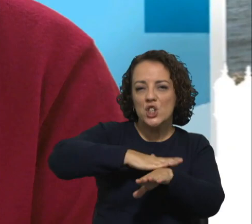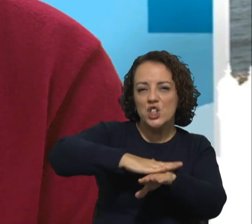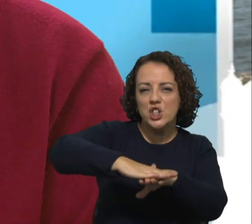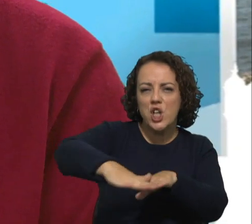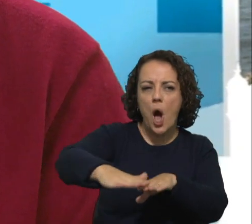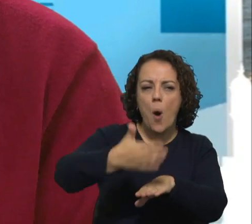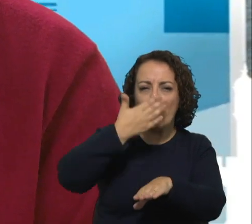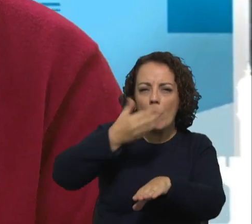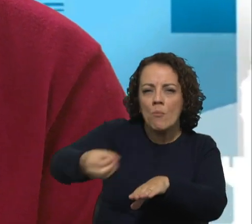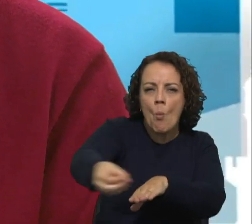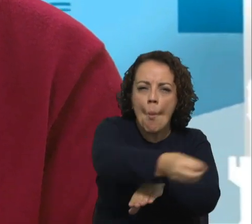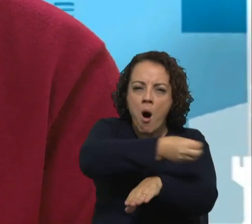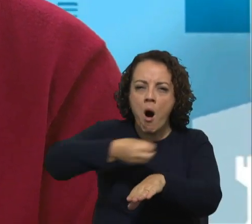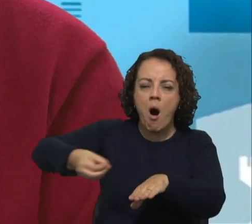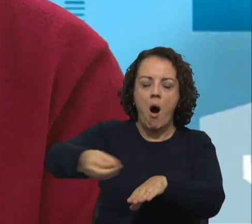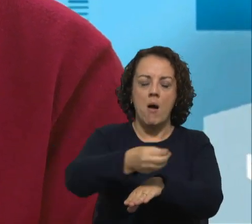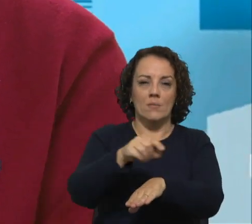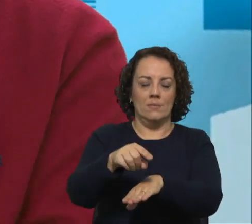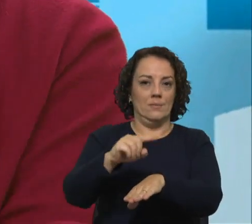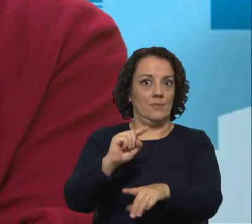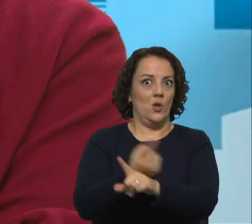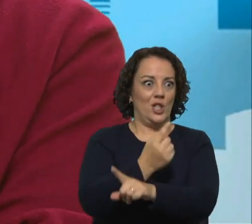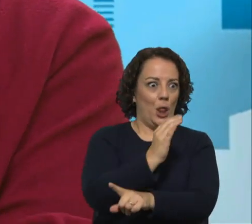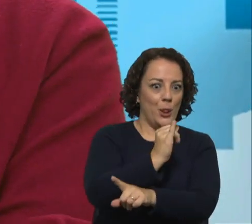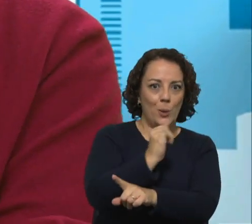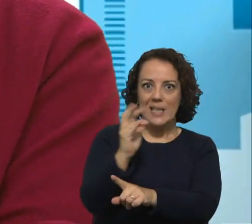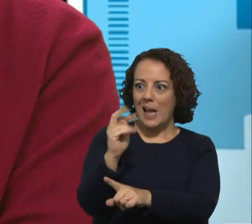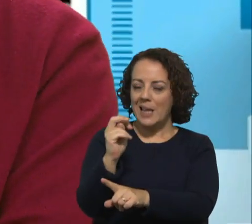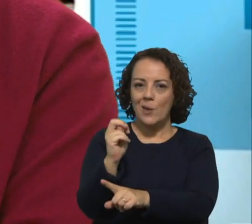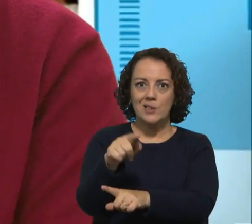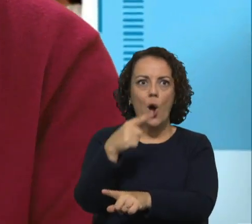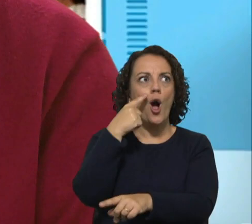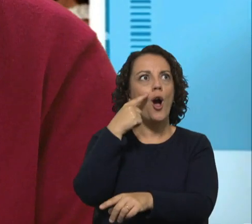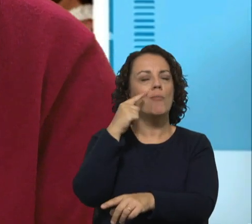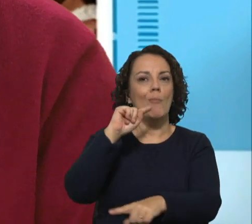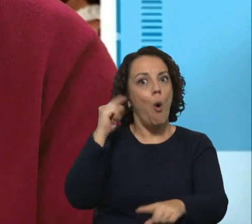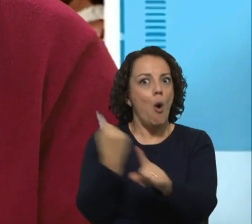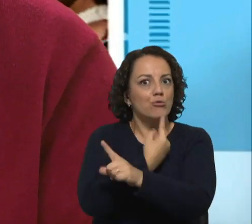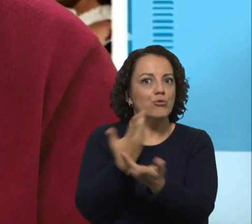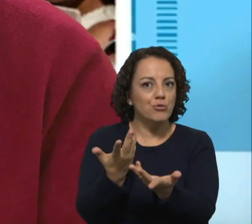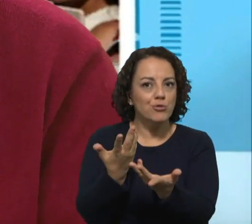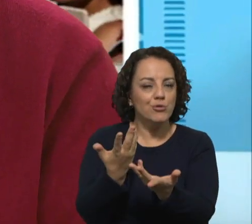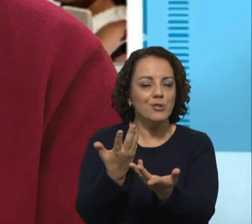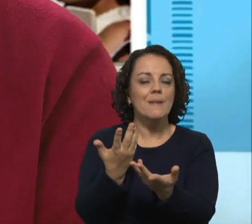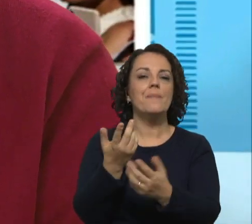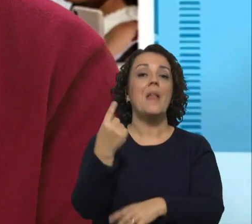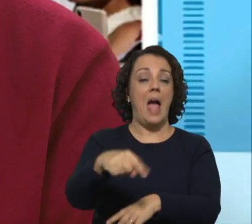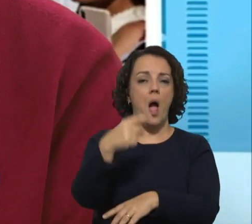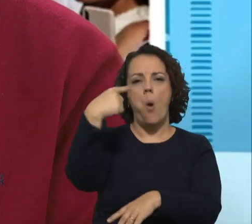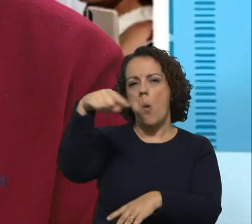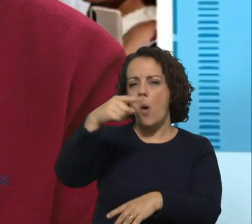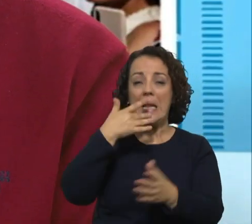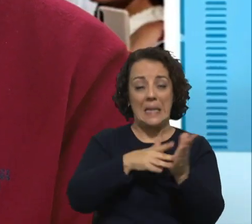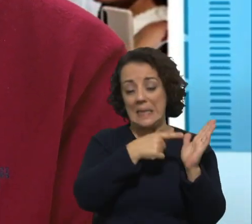habitual, num dia 12 e num dia 13. E, portanto, foi uma forma também de salientar isso. E existe apenas uma fotografia a cores em todo o